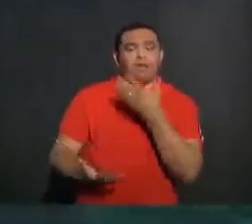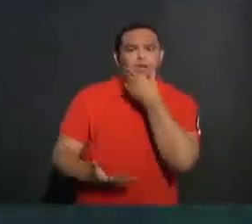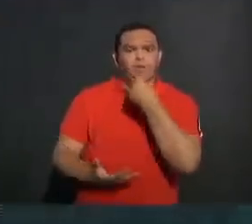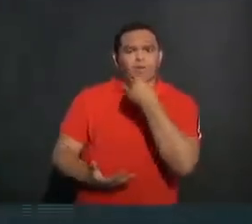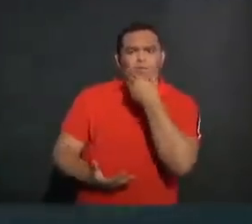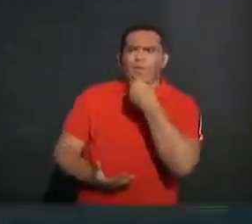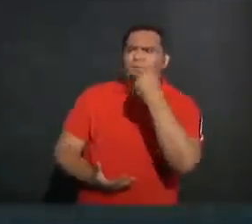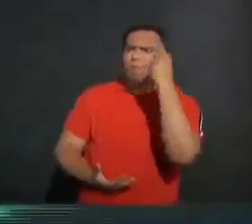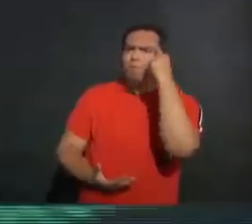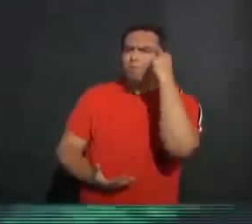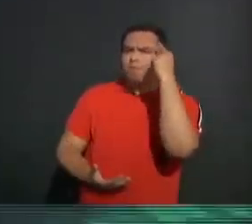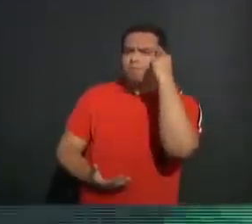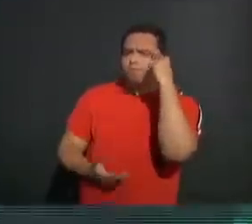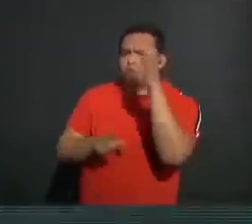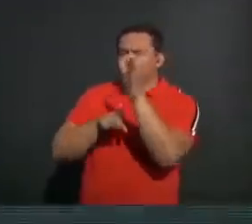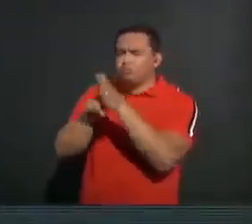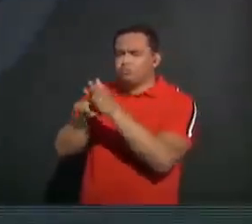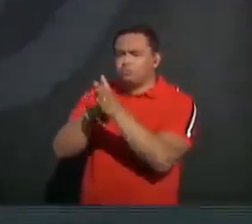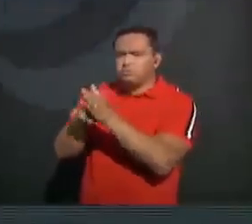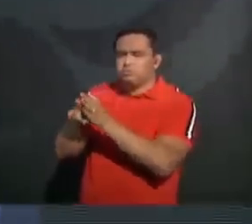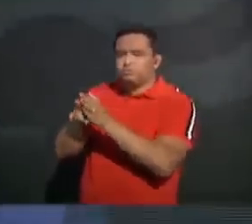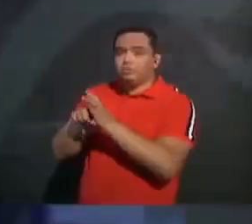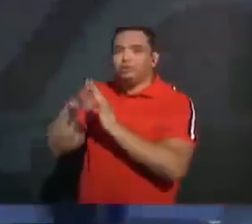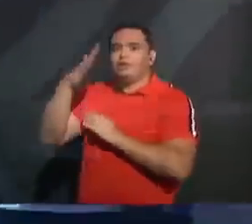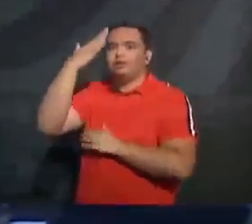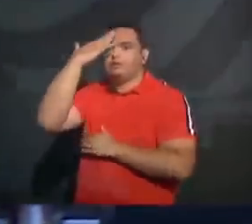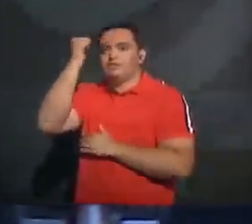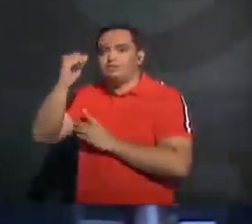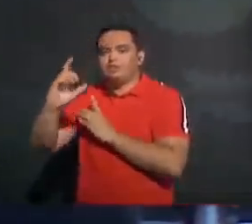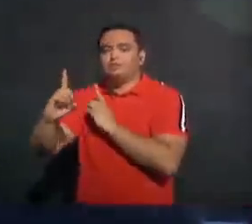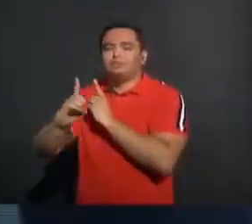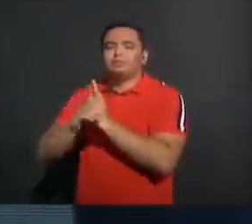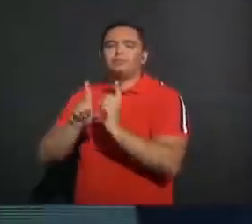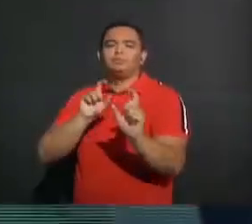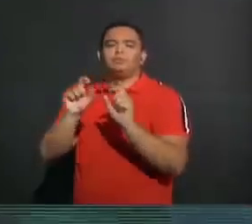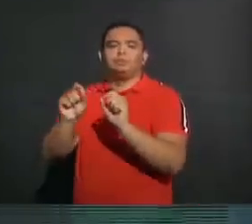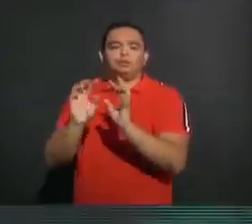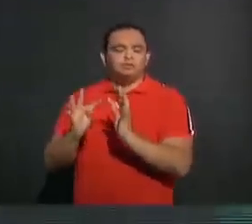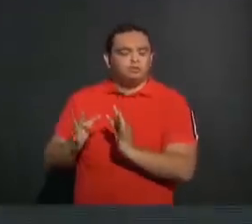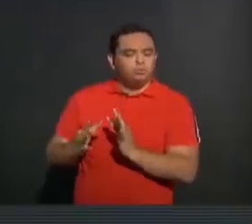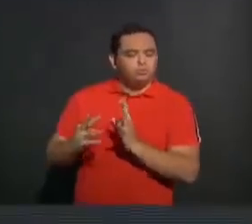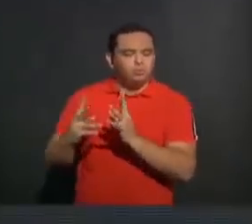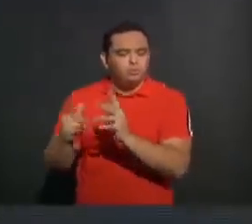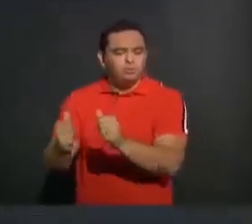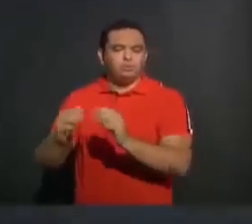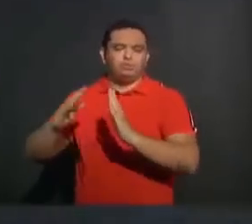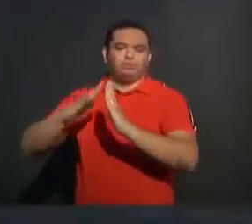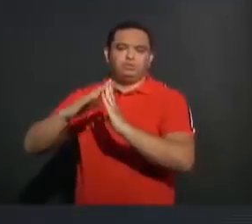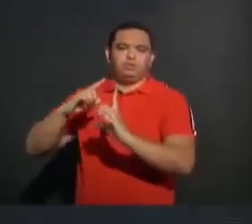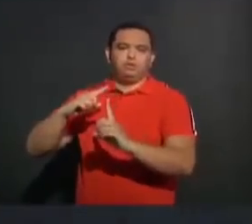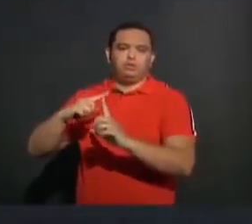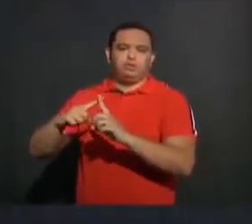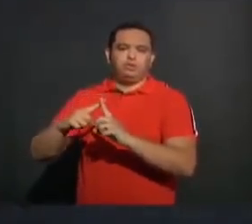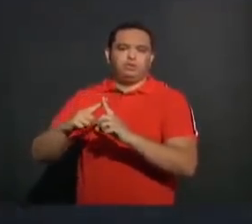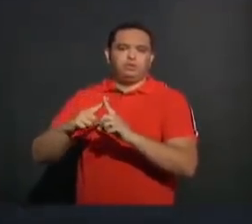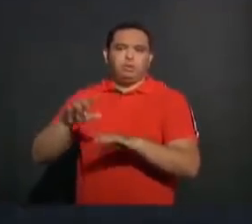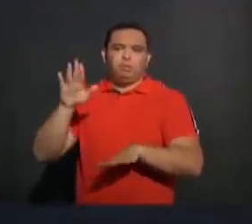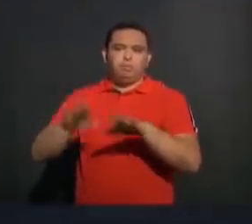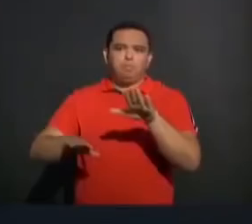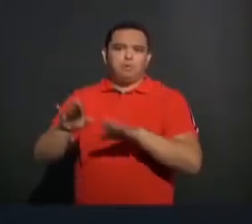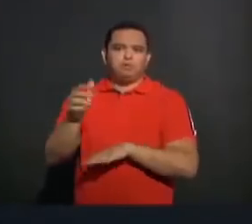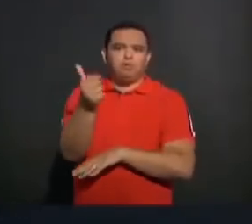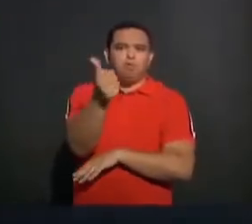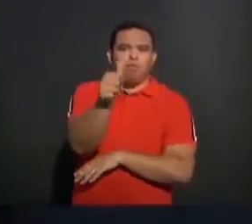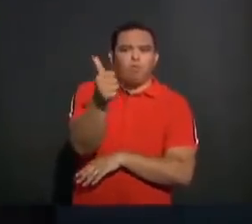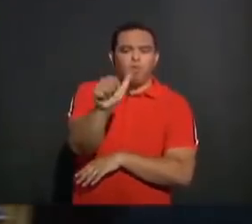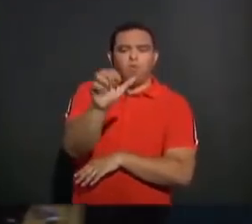Arne descobriu que geralmente, em quase toda a igreja, somente cerca de